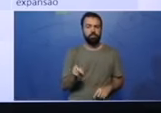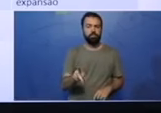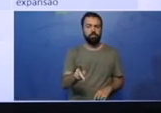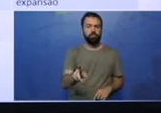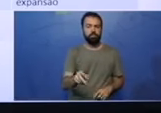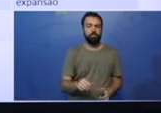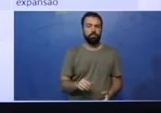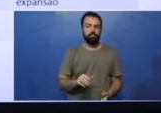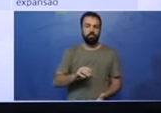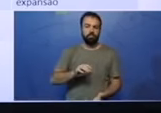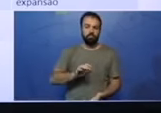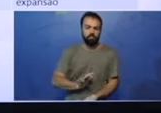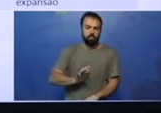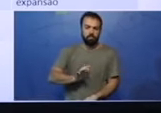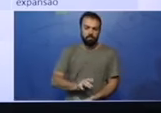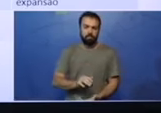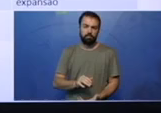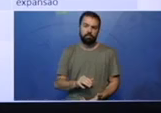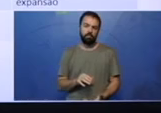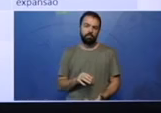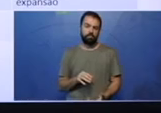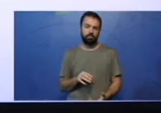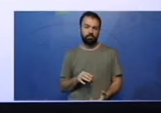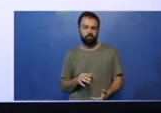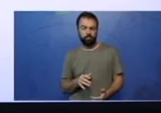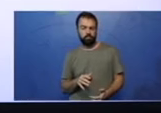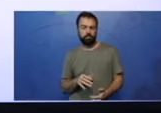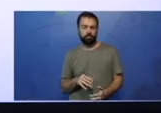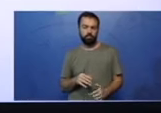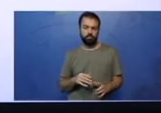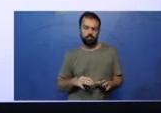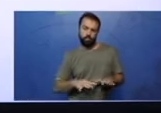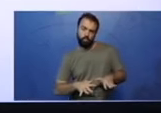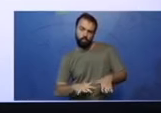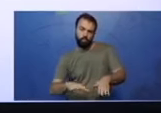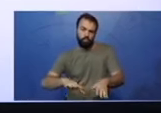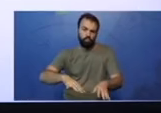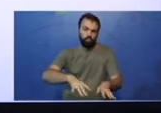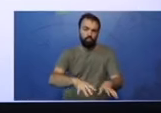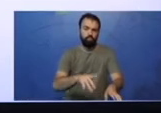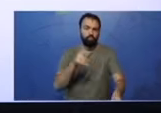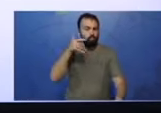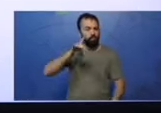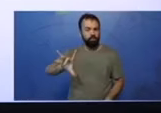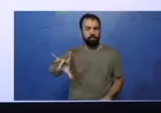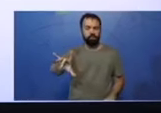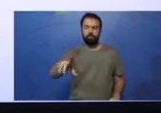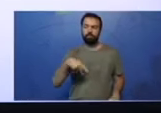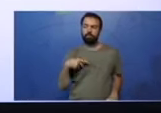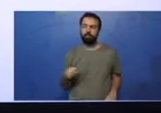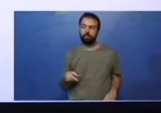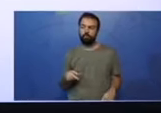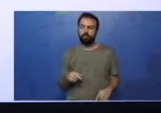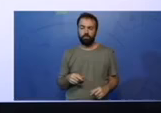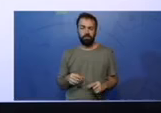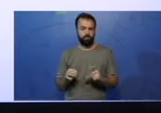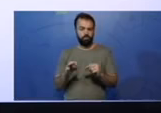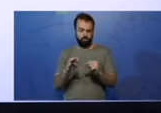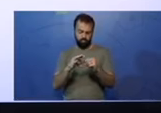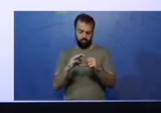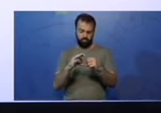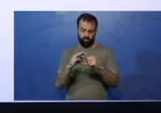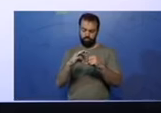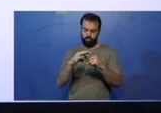ele apresenta bastante fluidez. As suas partículas, elas apresentam uma